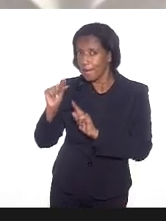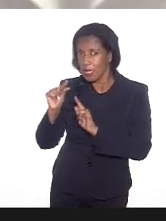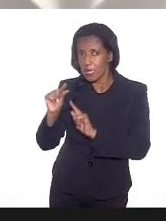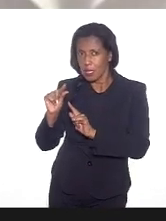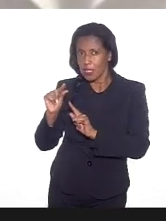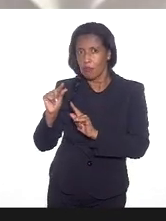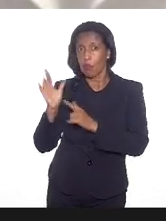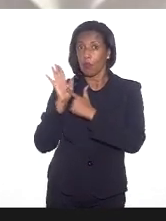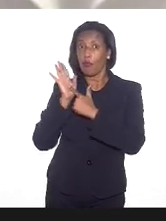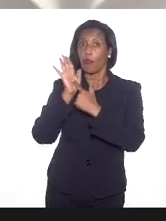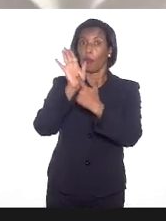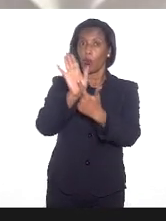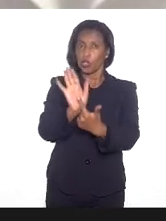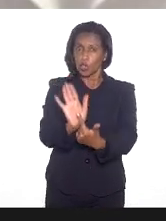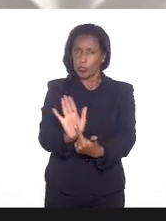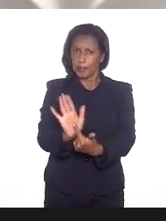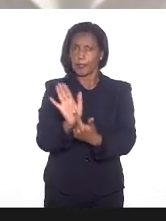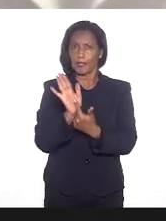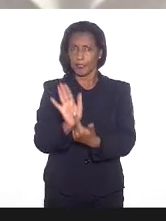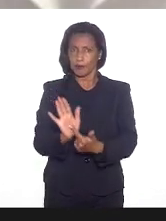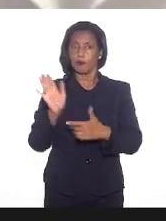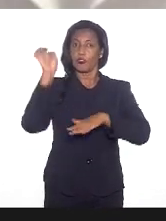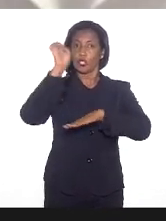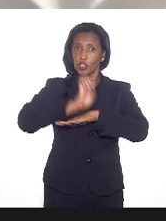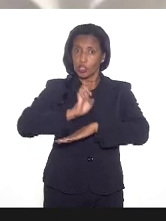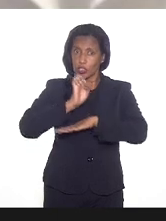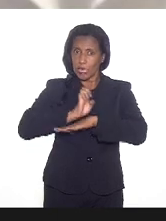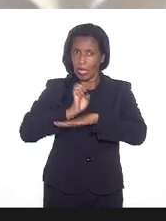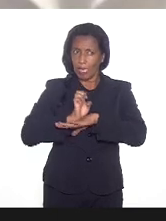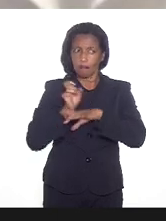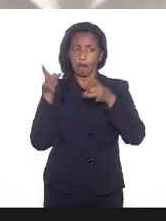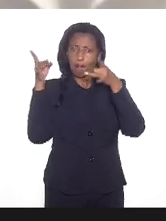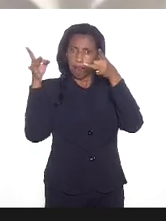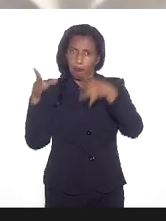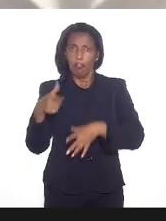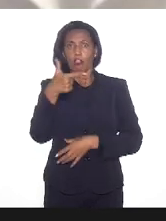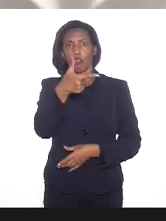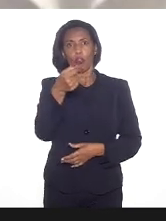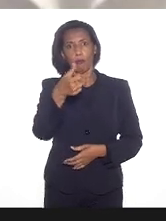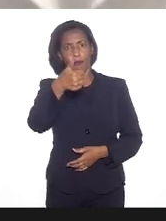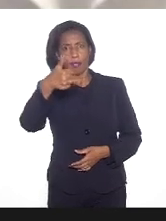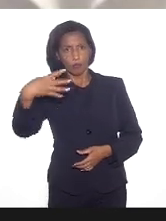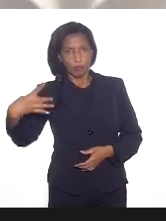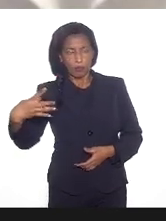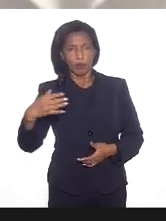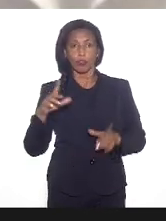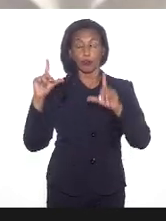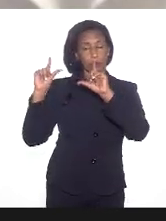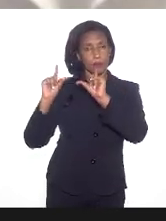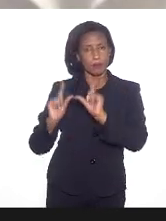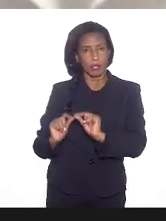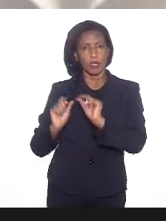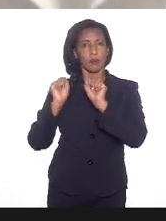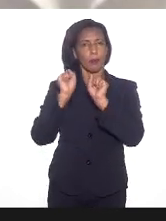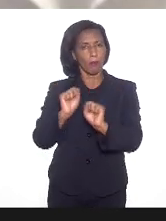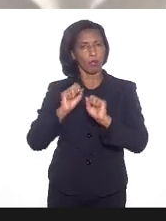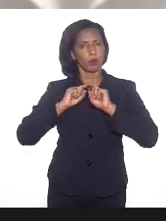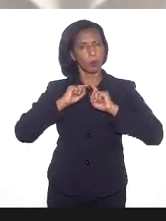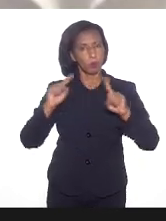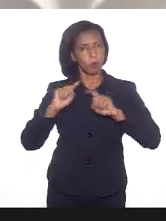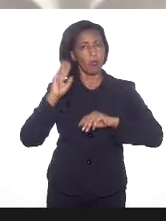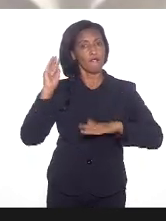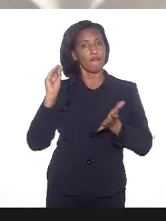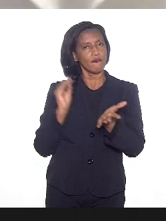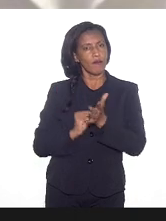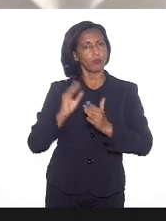foram apresentados, considerando o estado que foi deixado em 2014, no mínimo pode-se questionar a